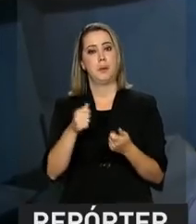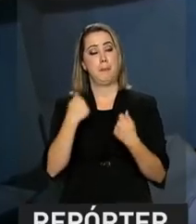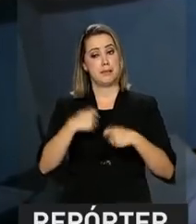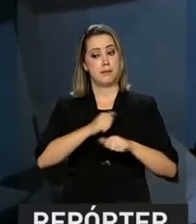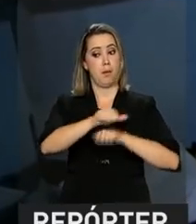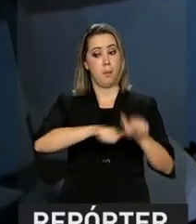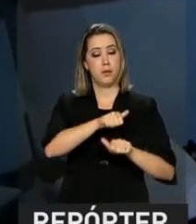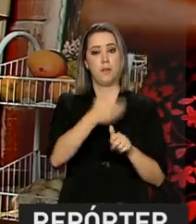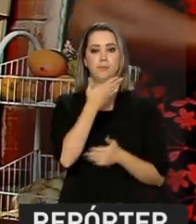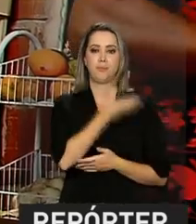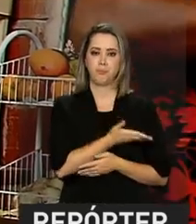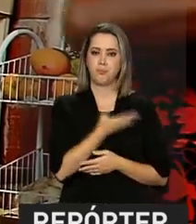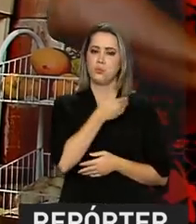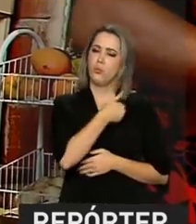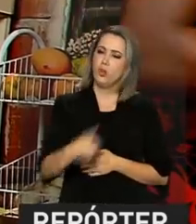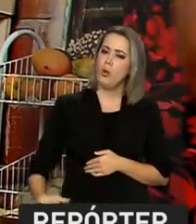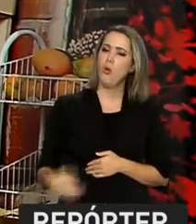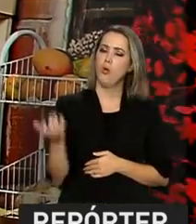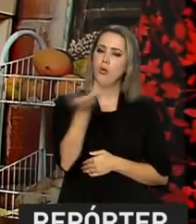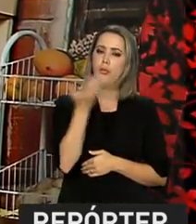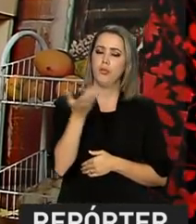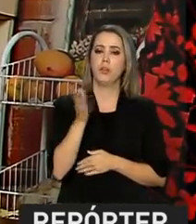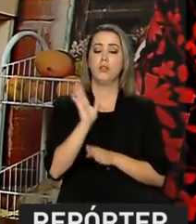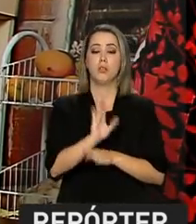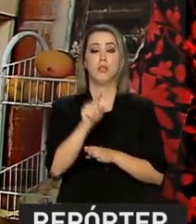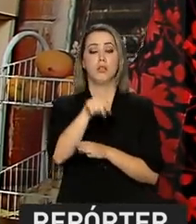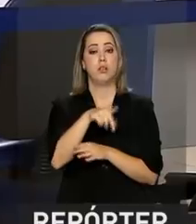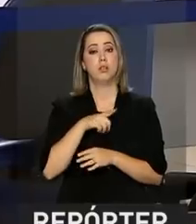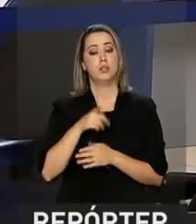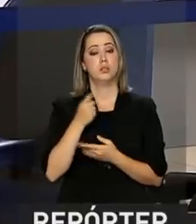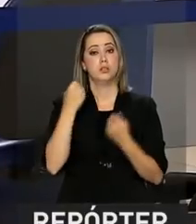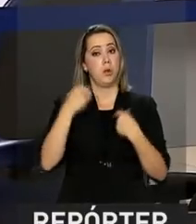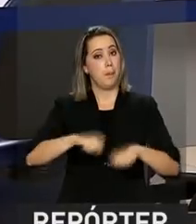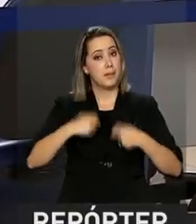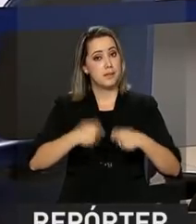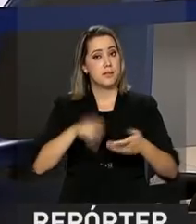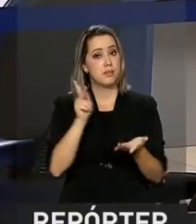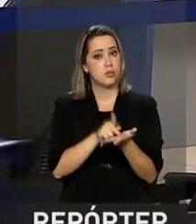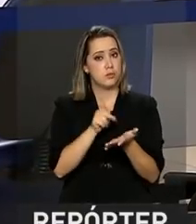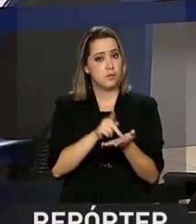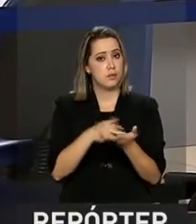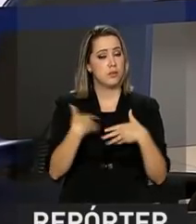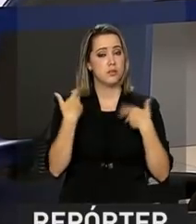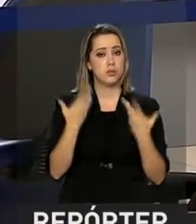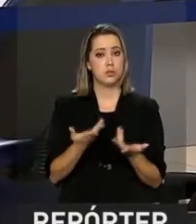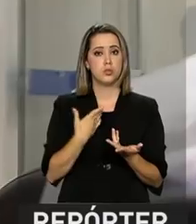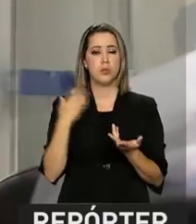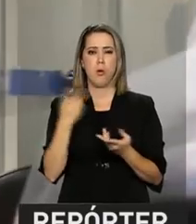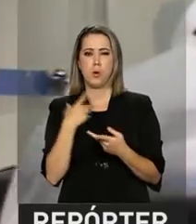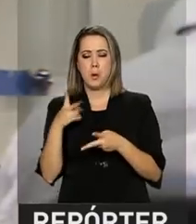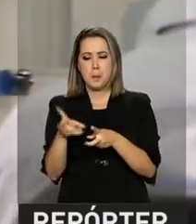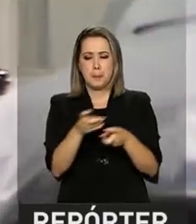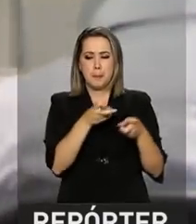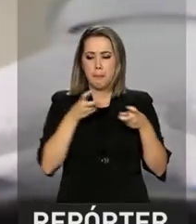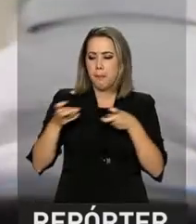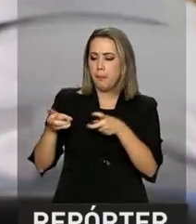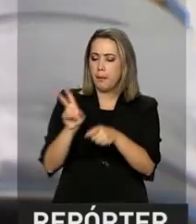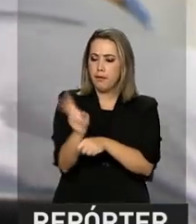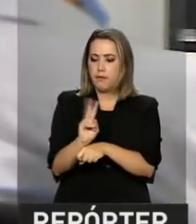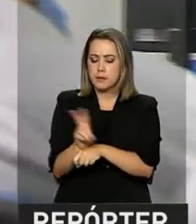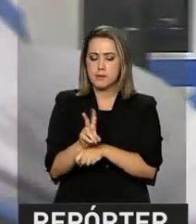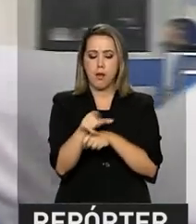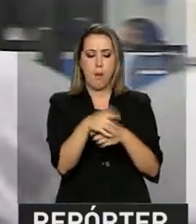quer garantir que o auxílio chegue a quem realmente precisa. Por isso, nos últimos meses, fez um pente fino para